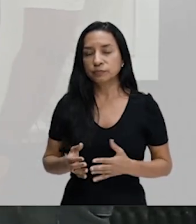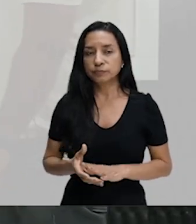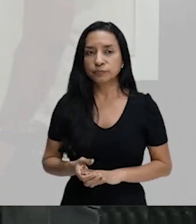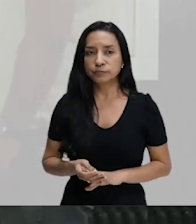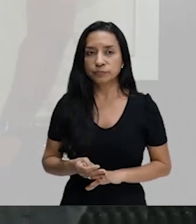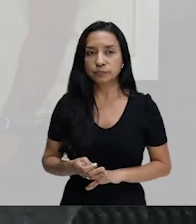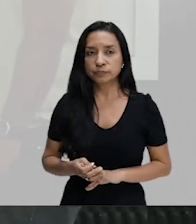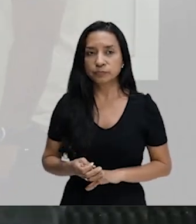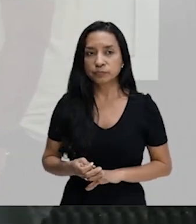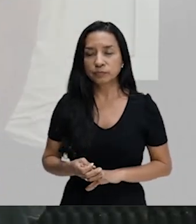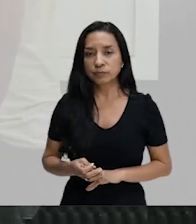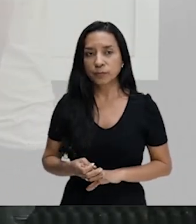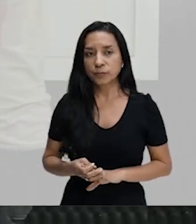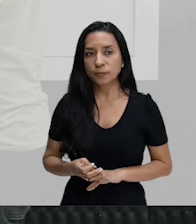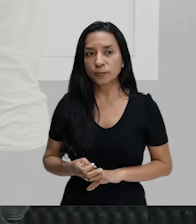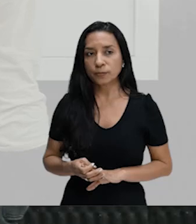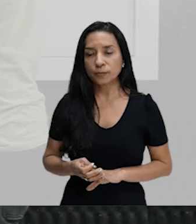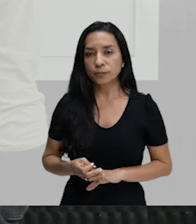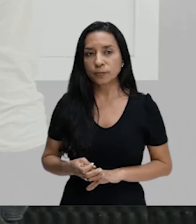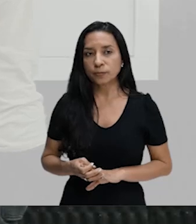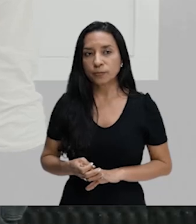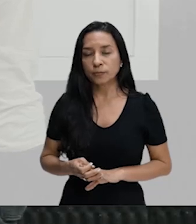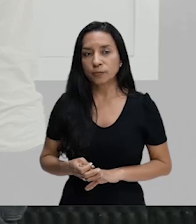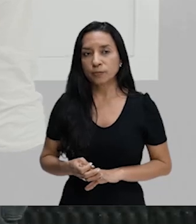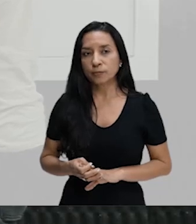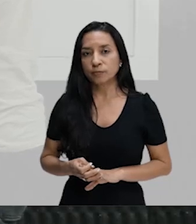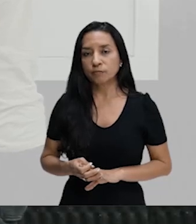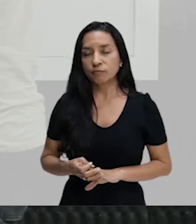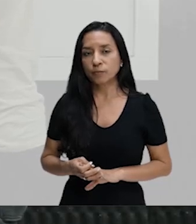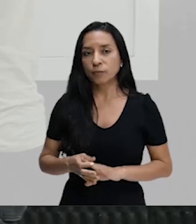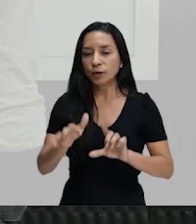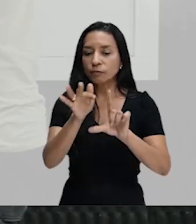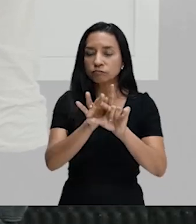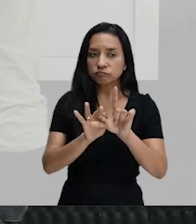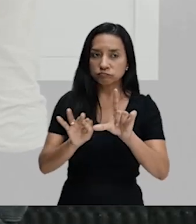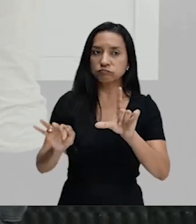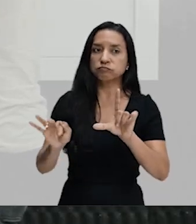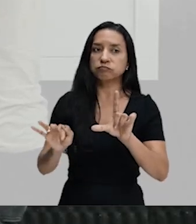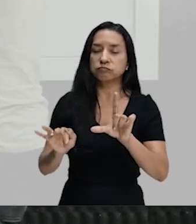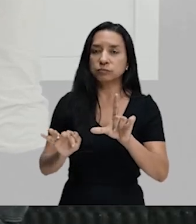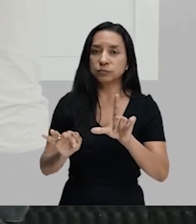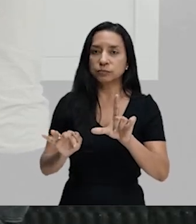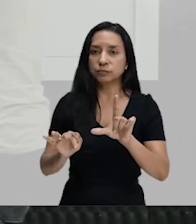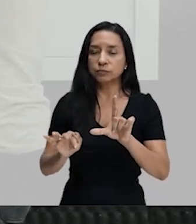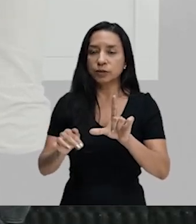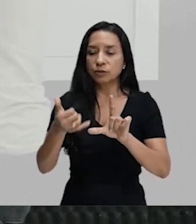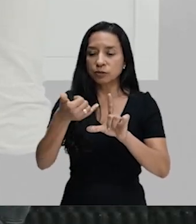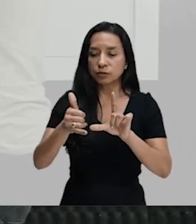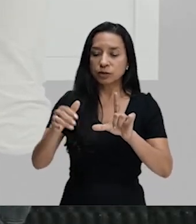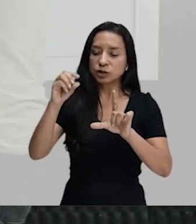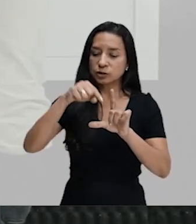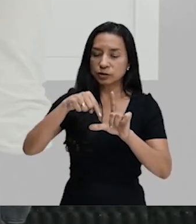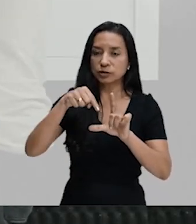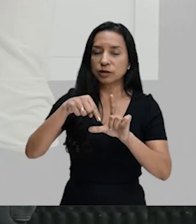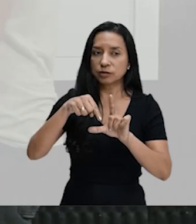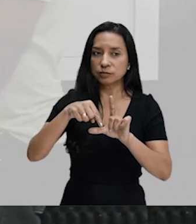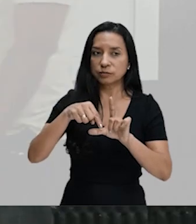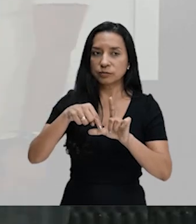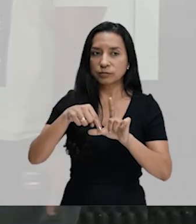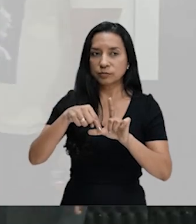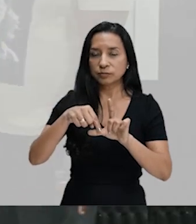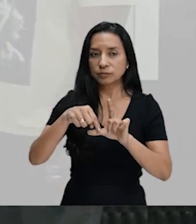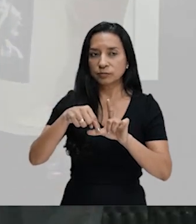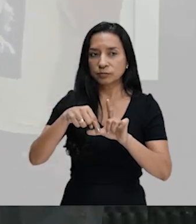zero, a energia interna, né, ou variação da energia interna, que é dado por, vamos imaginar aqui uma